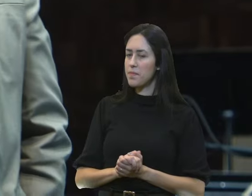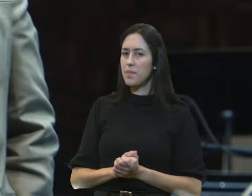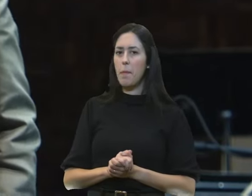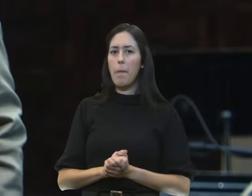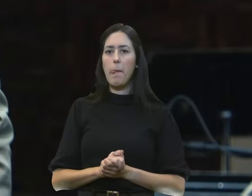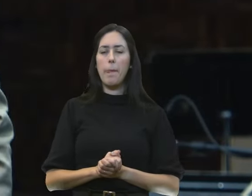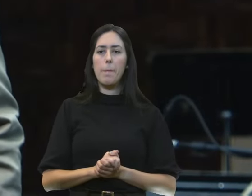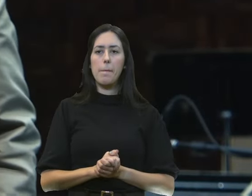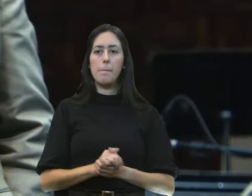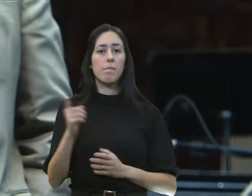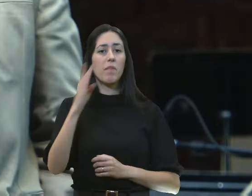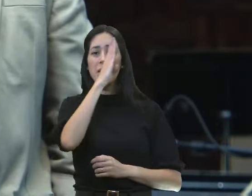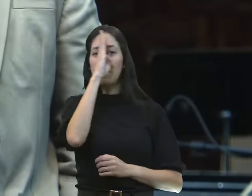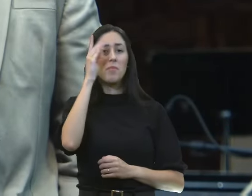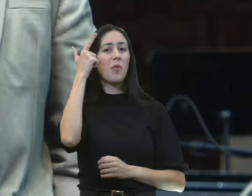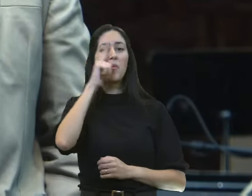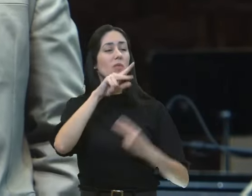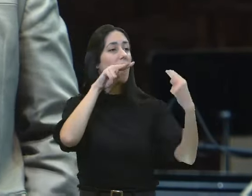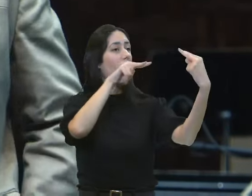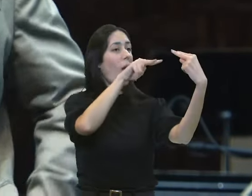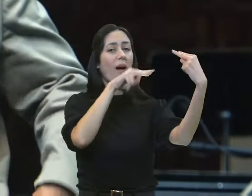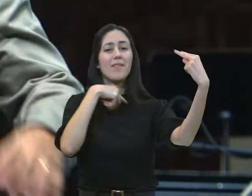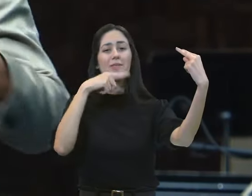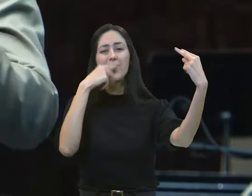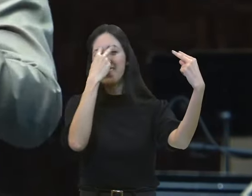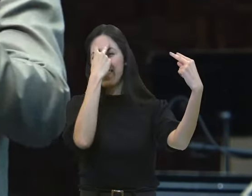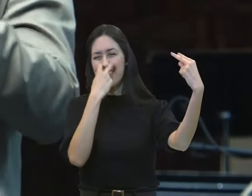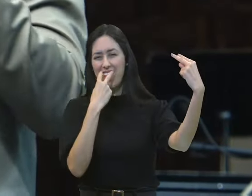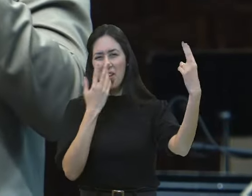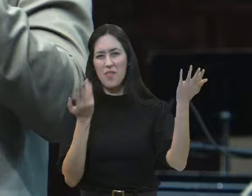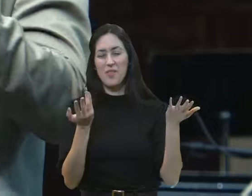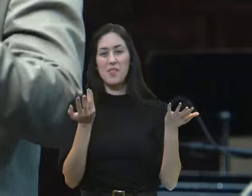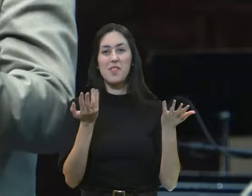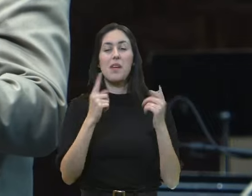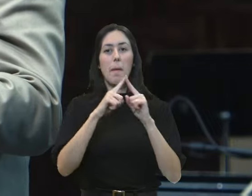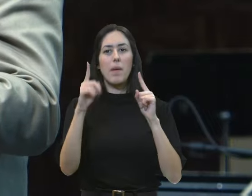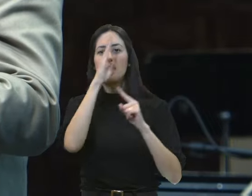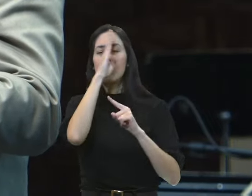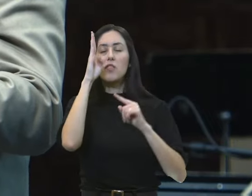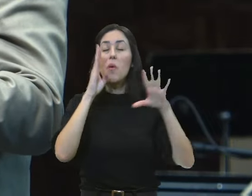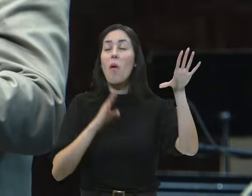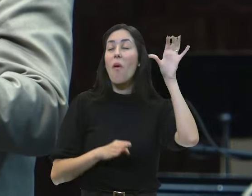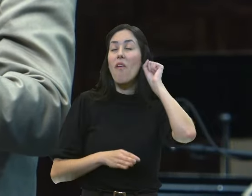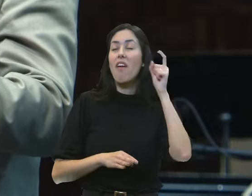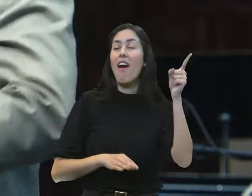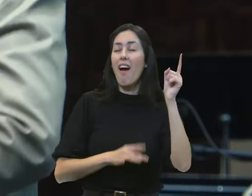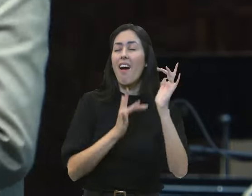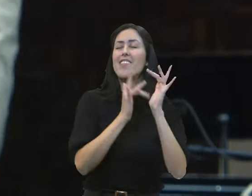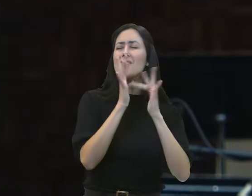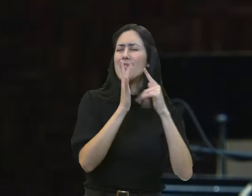E ele não podia ver Jesus, mas ele podia ouvi-lo.